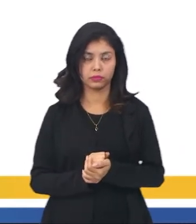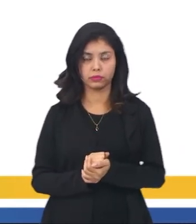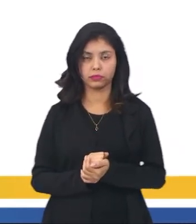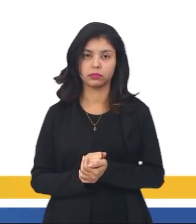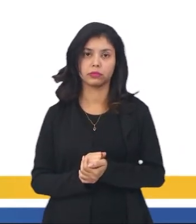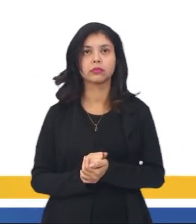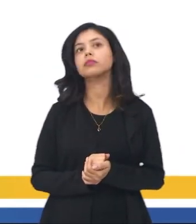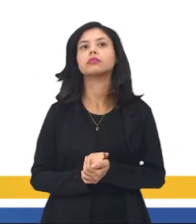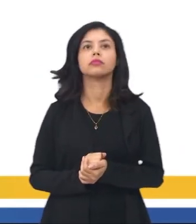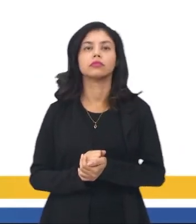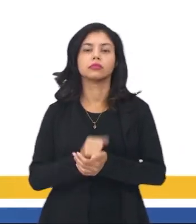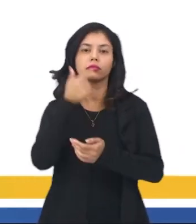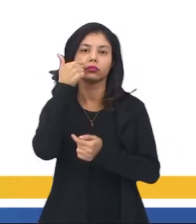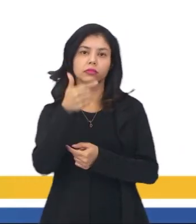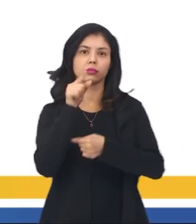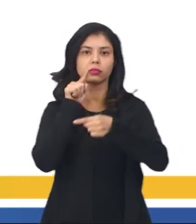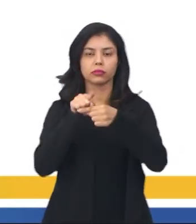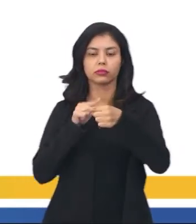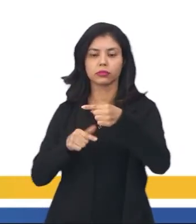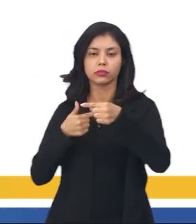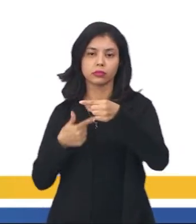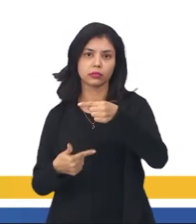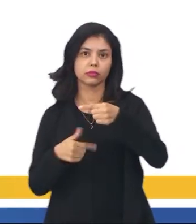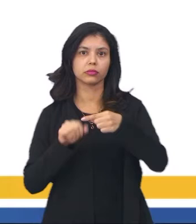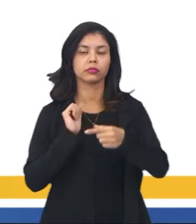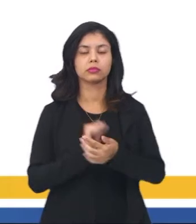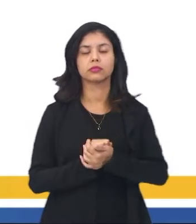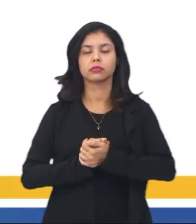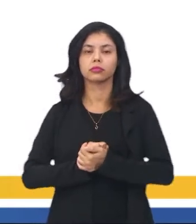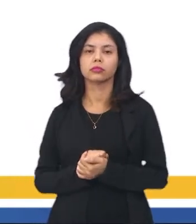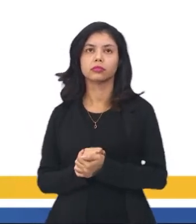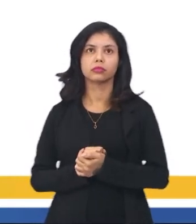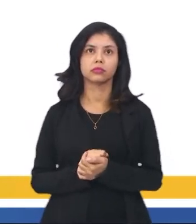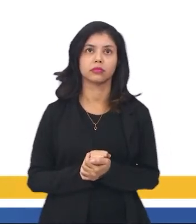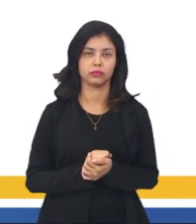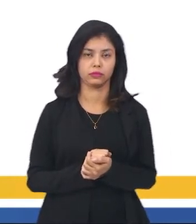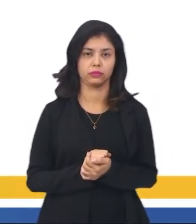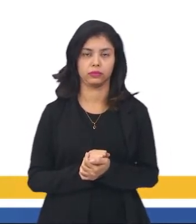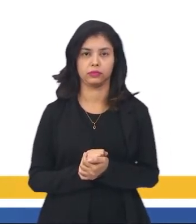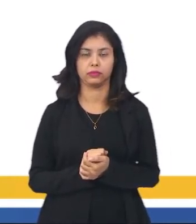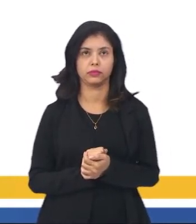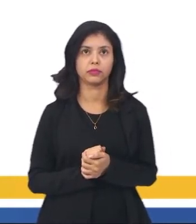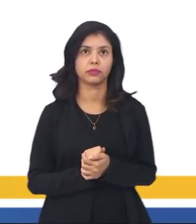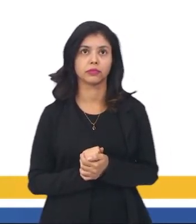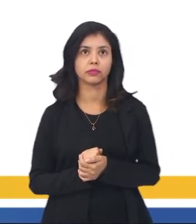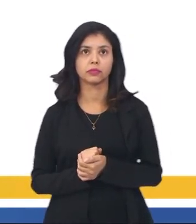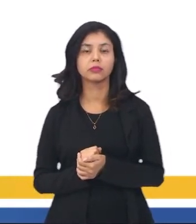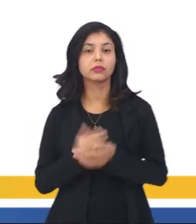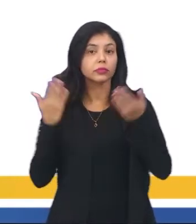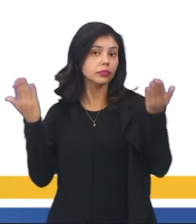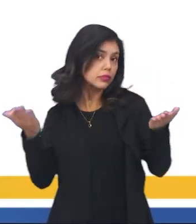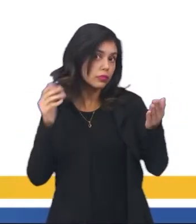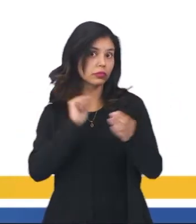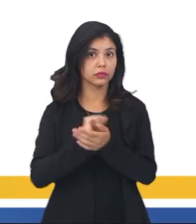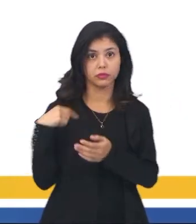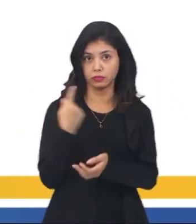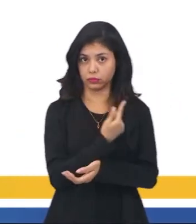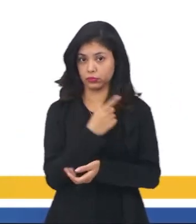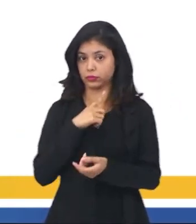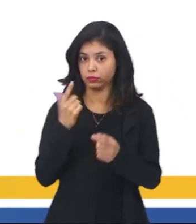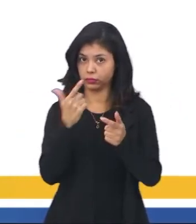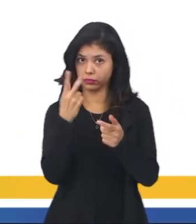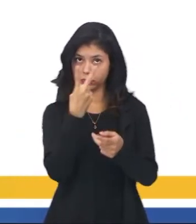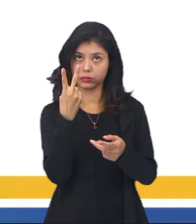e subtraído, né? Tem essa condição, 5 é mais ou menos 1 dividido por 2. Então, nós vamos ter dois aumentos